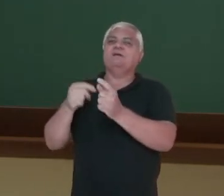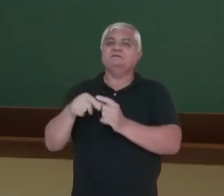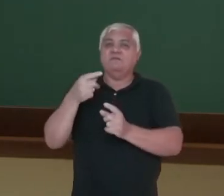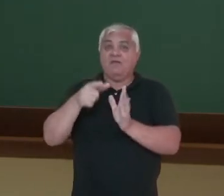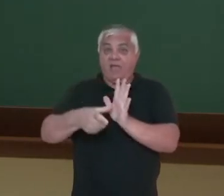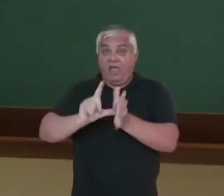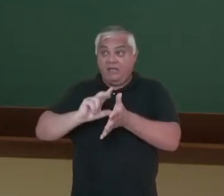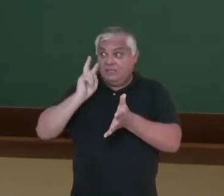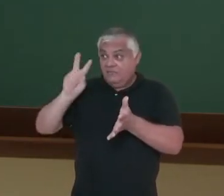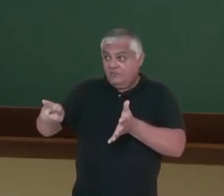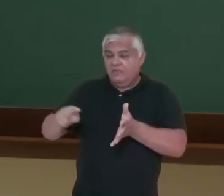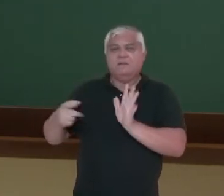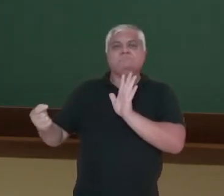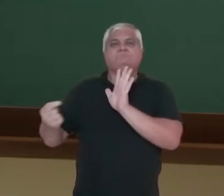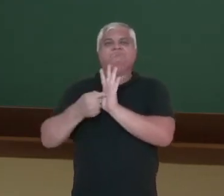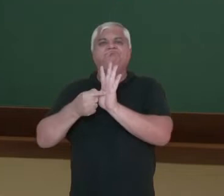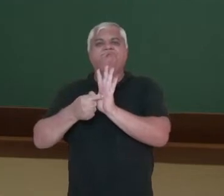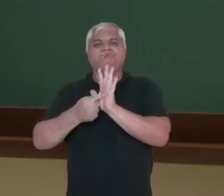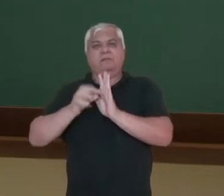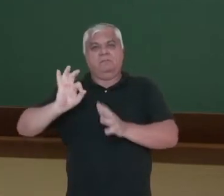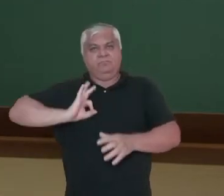acontecer antes, denuncie, ok?